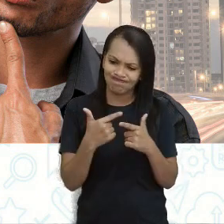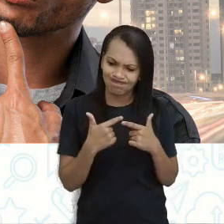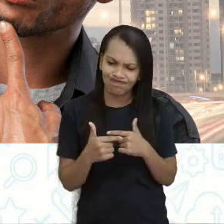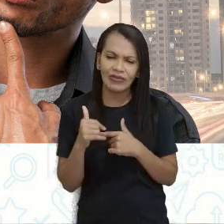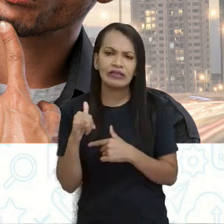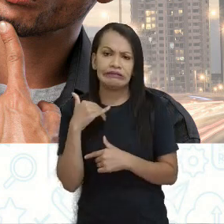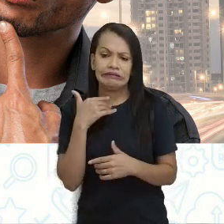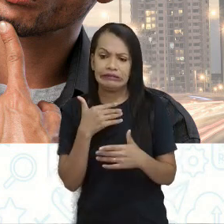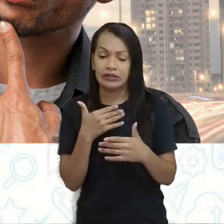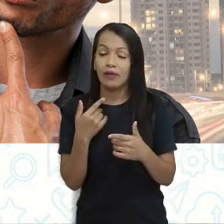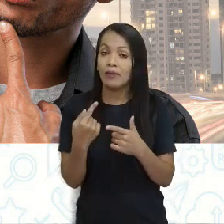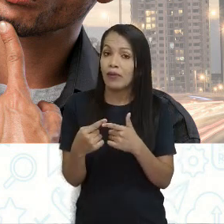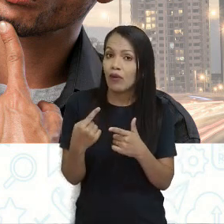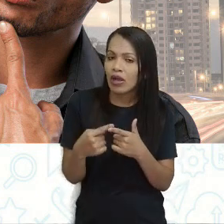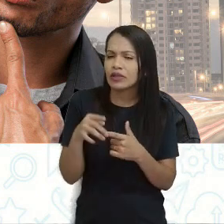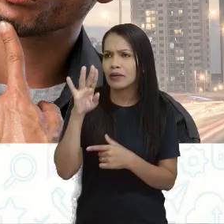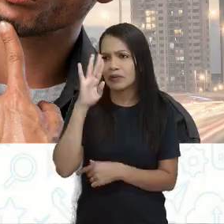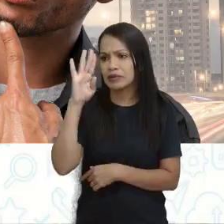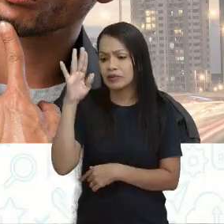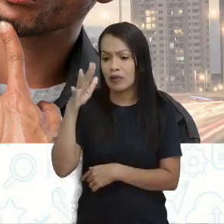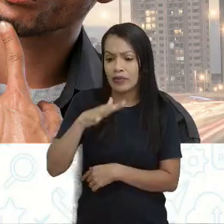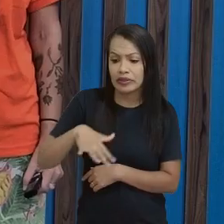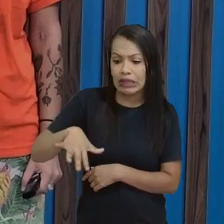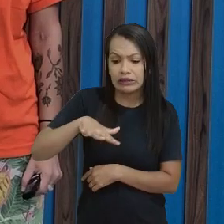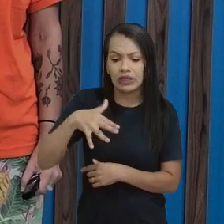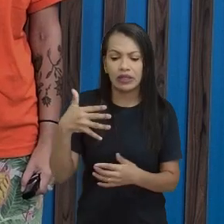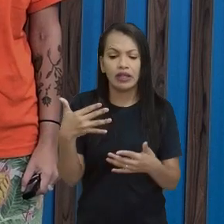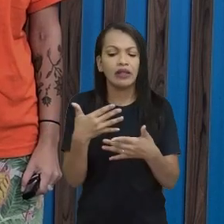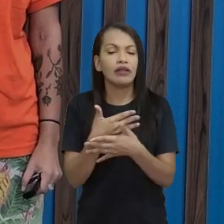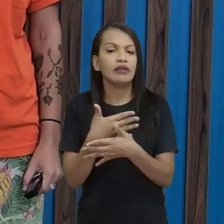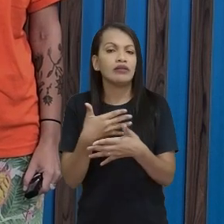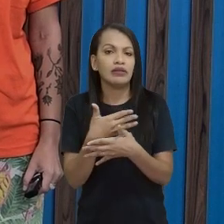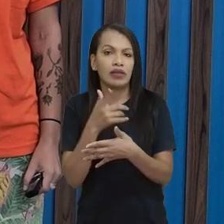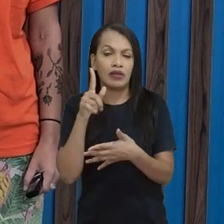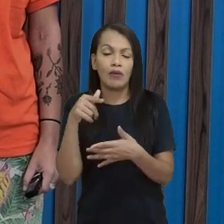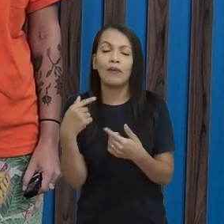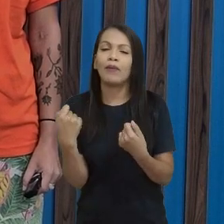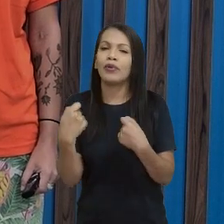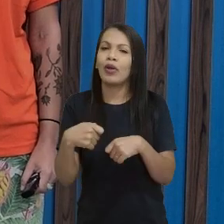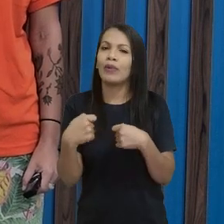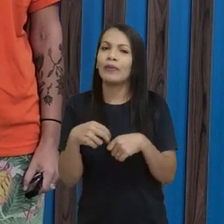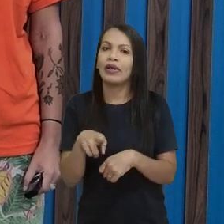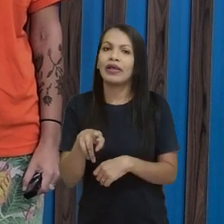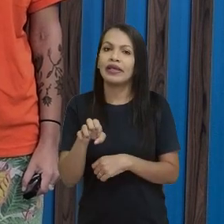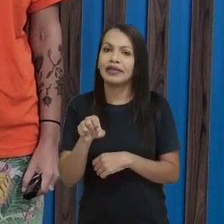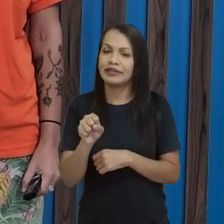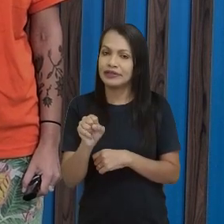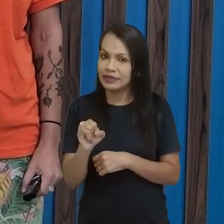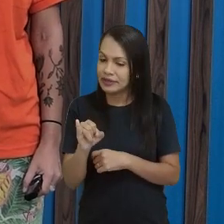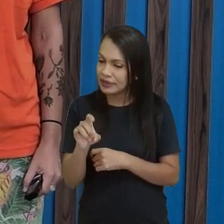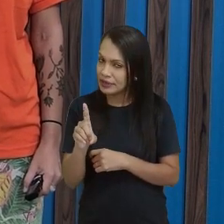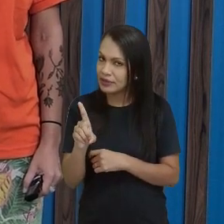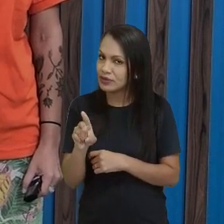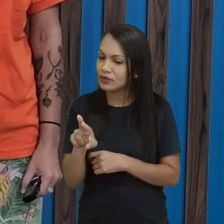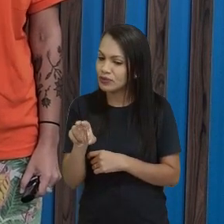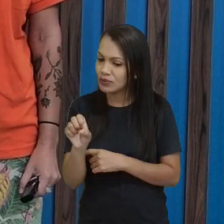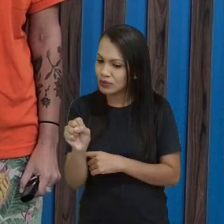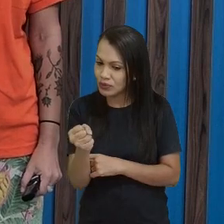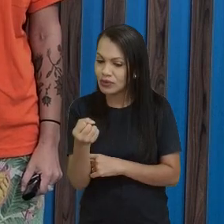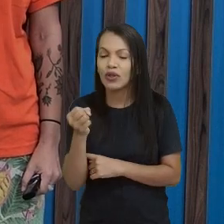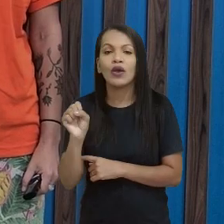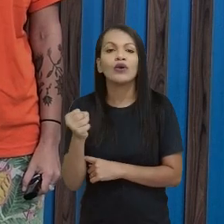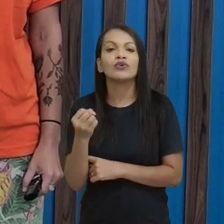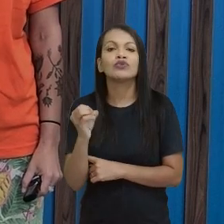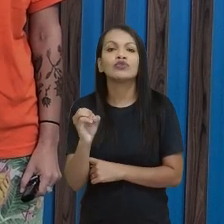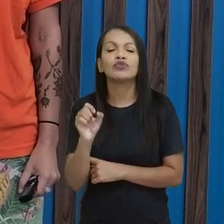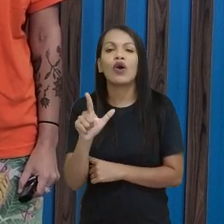gente enfrenta, principalmente nas áreas urbanas, né? Que é o problema dos resíduos sólidos. Então, converse aí na sua comunidade, né? Na